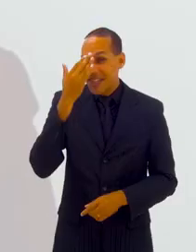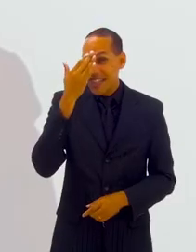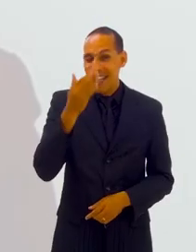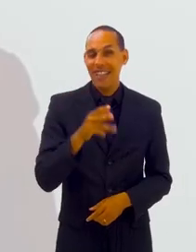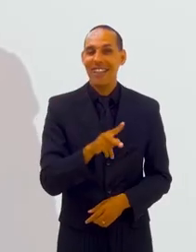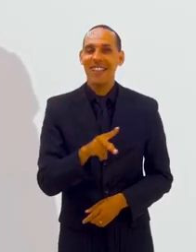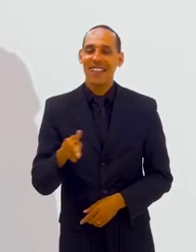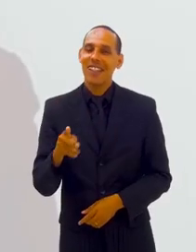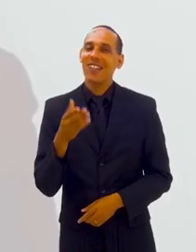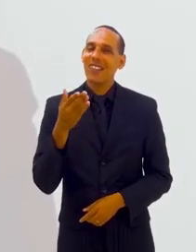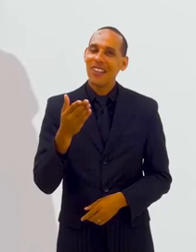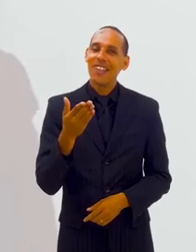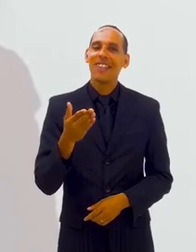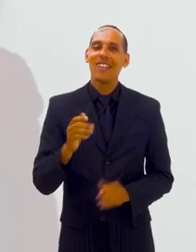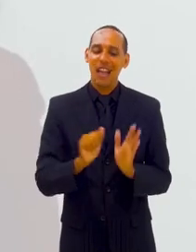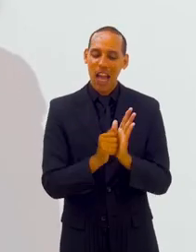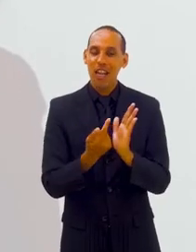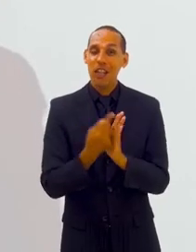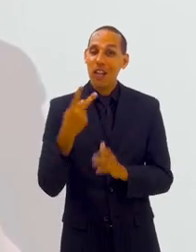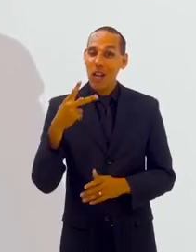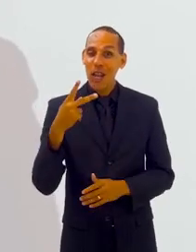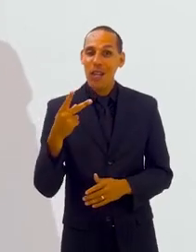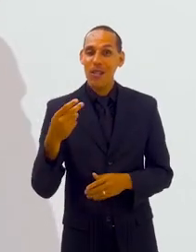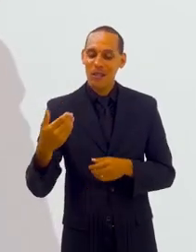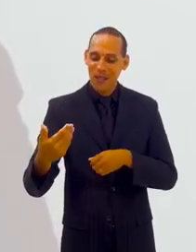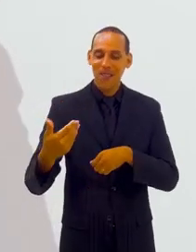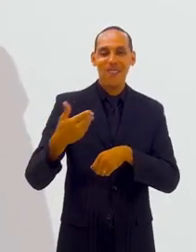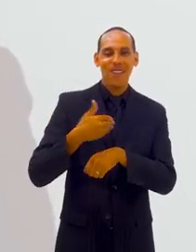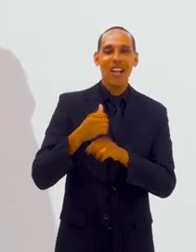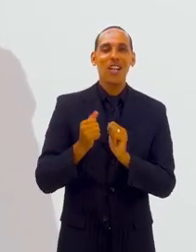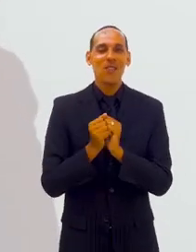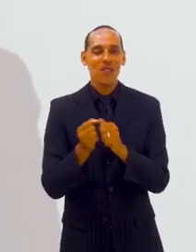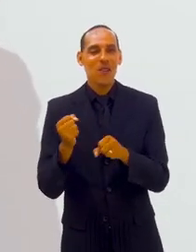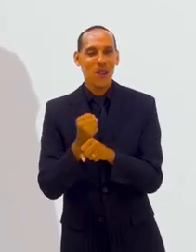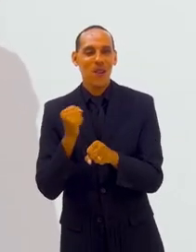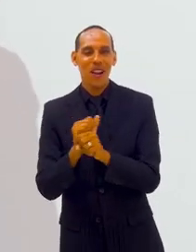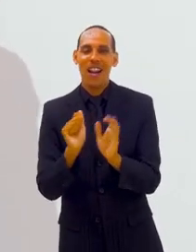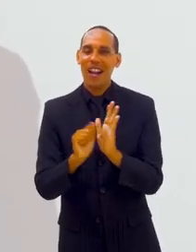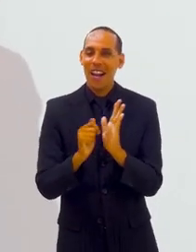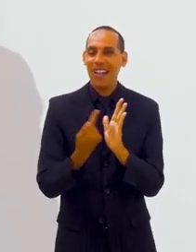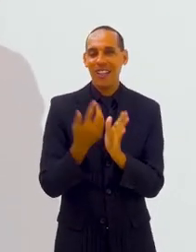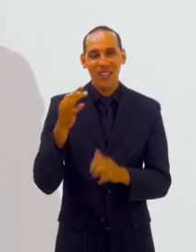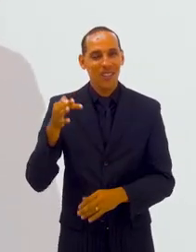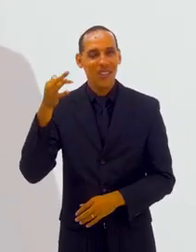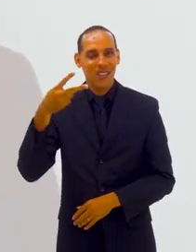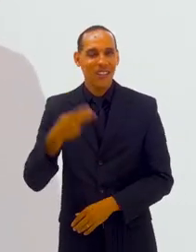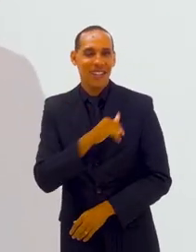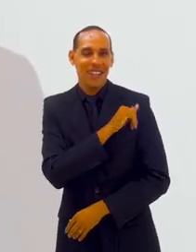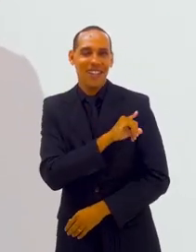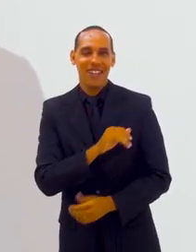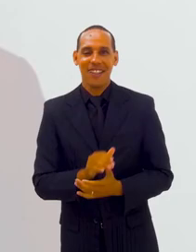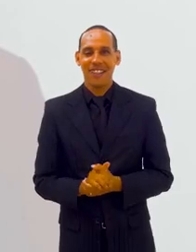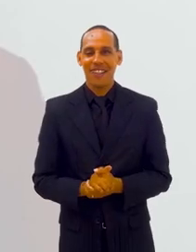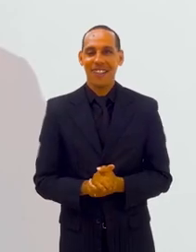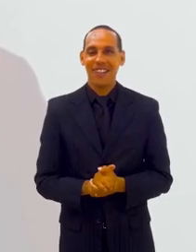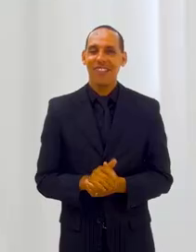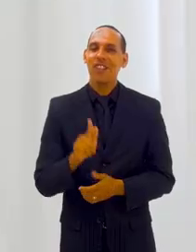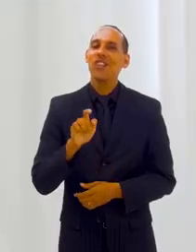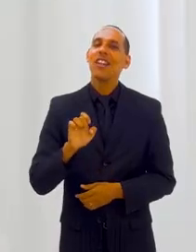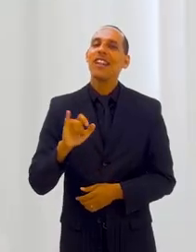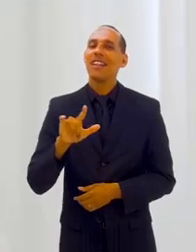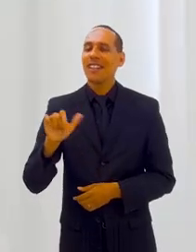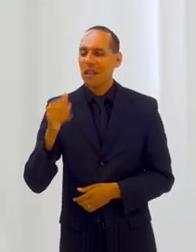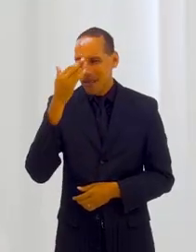muito obrigado por ter aberto um espaço na sua agenda para construir conosco essa agenda de futuro para o Estado do Rio de Janeiro. Geisa,